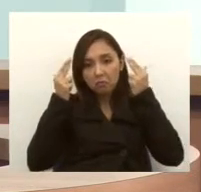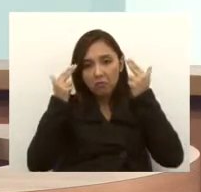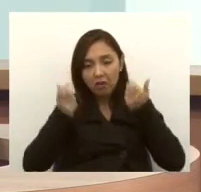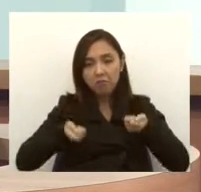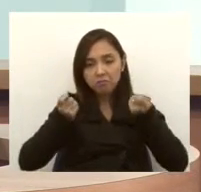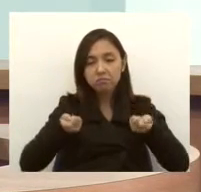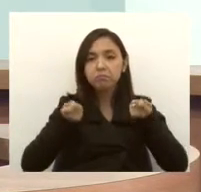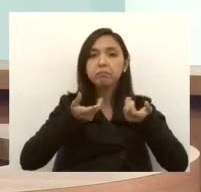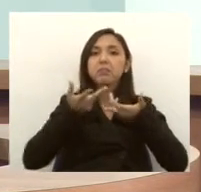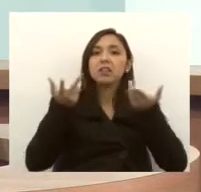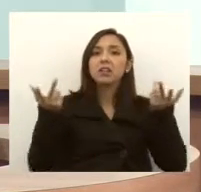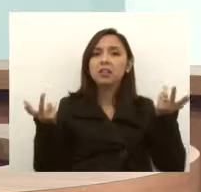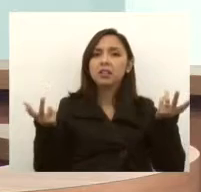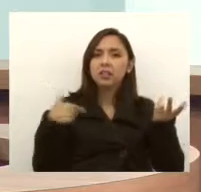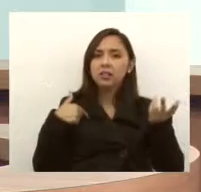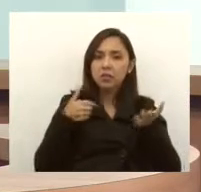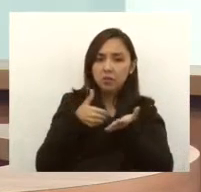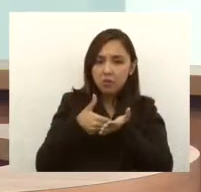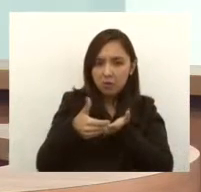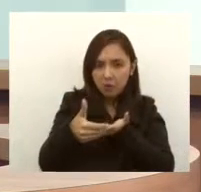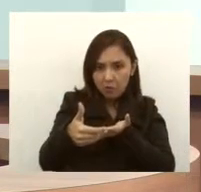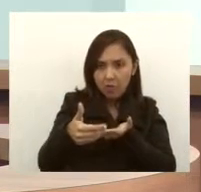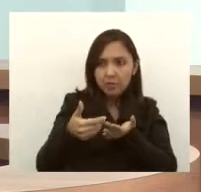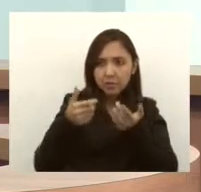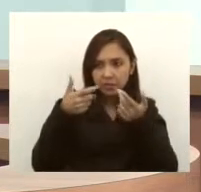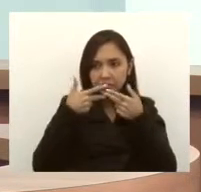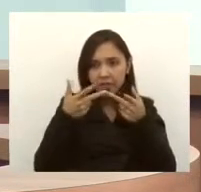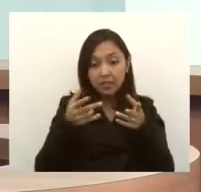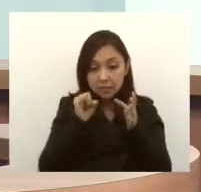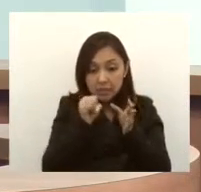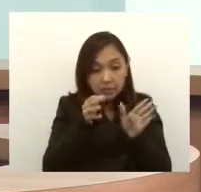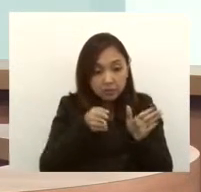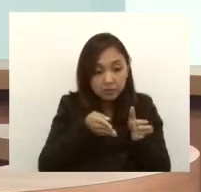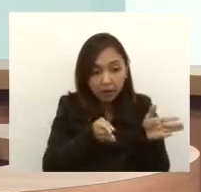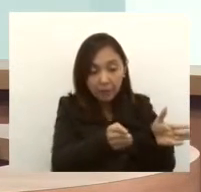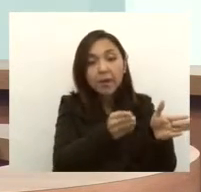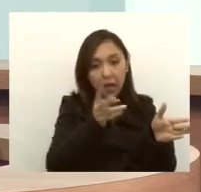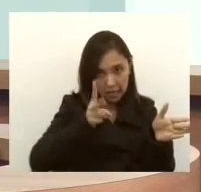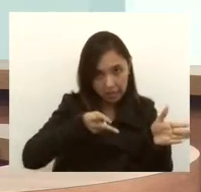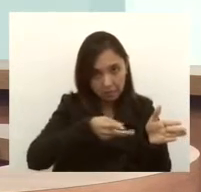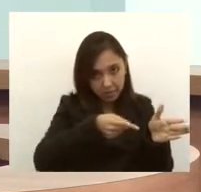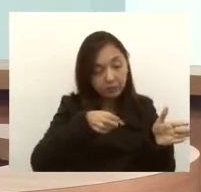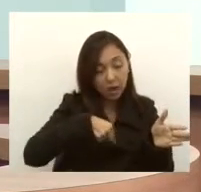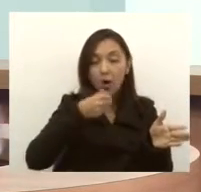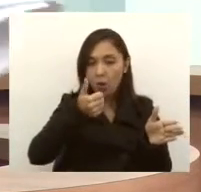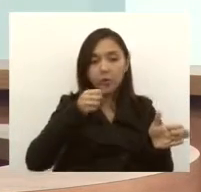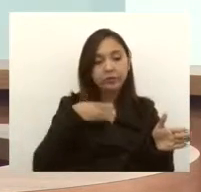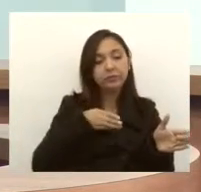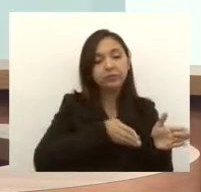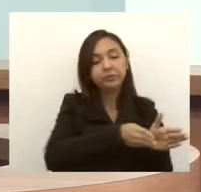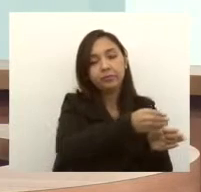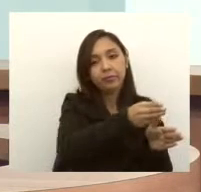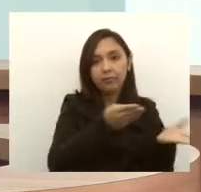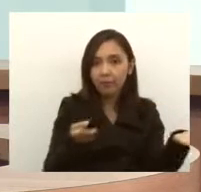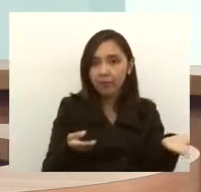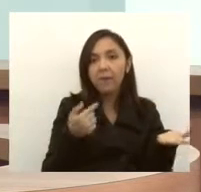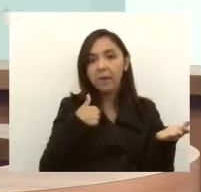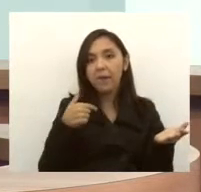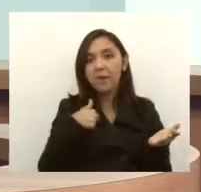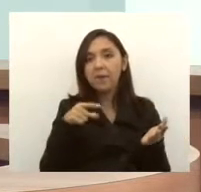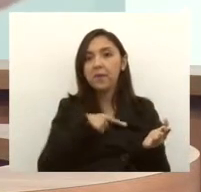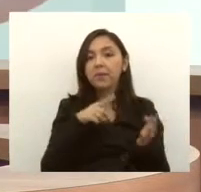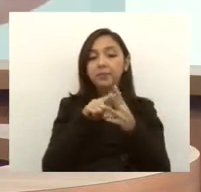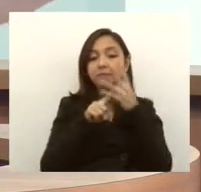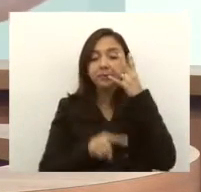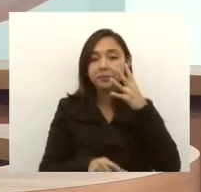escola. Eu vou começar a fazer isso, se o caminho é esse, eu vou começar a fazer isso. Então eu tenho